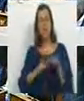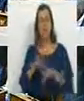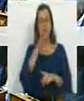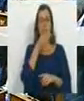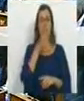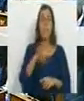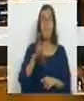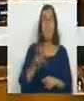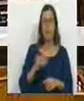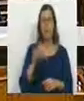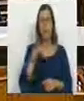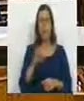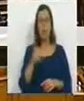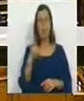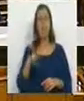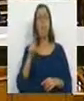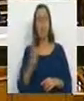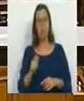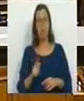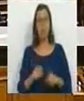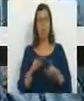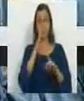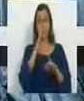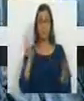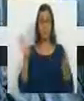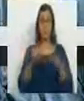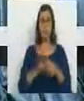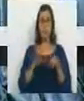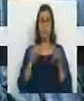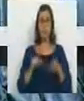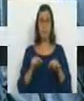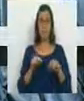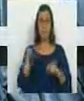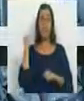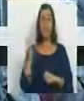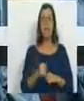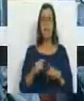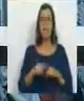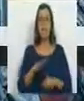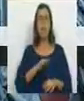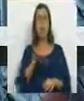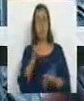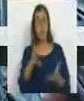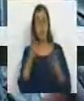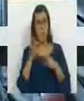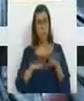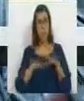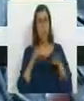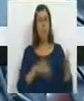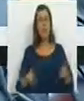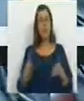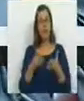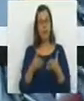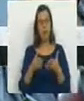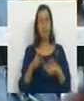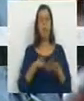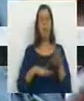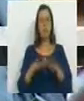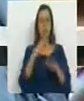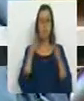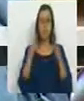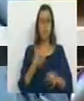deputados do PS, do PCP e do Bloco de Esquerda, se relativamente a estes crimes os senhores querem fazer este caminho, vão